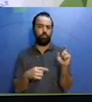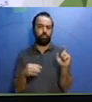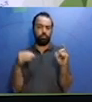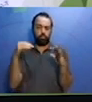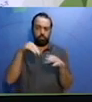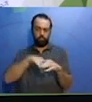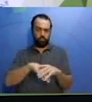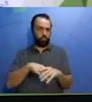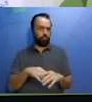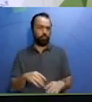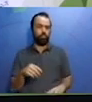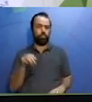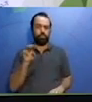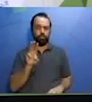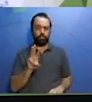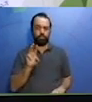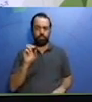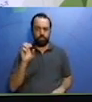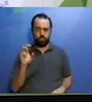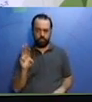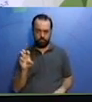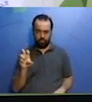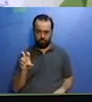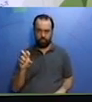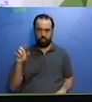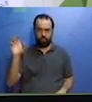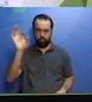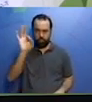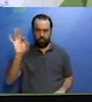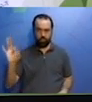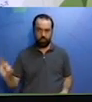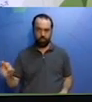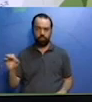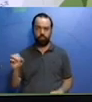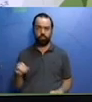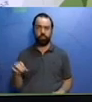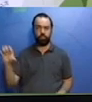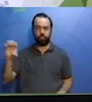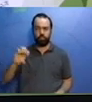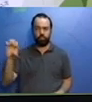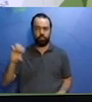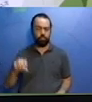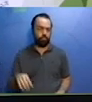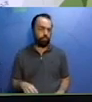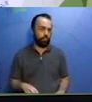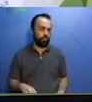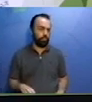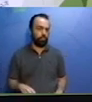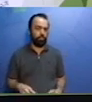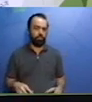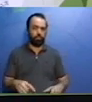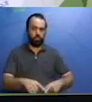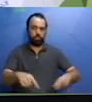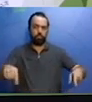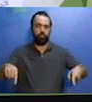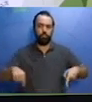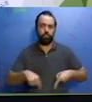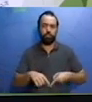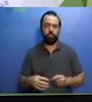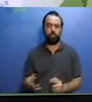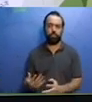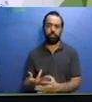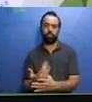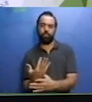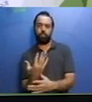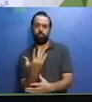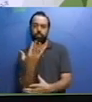essas salinas, elas são locais que represam a água do mar em tanques bem rasos, né? E aí esses tanques, a água vai sofrer